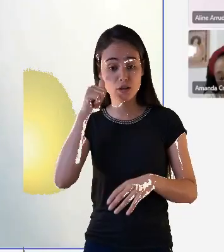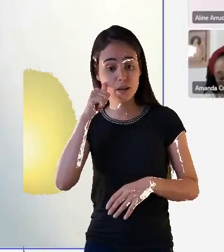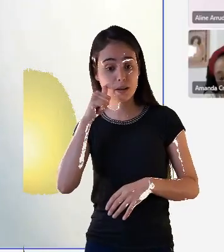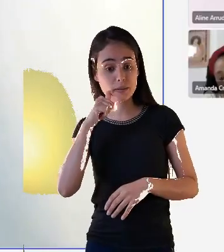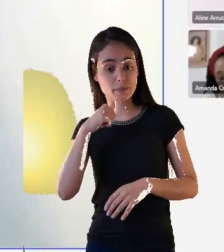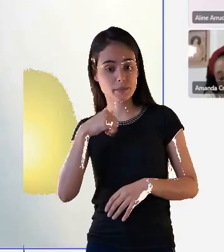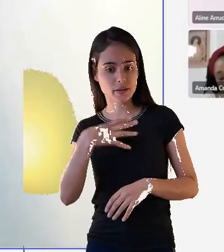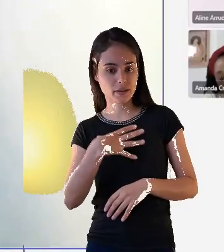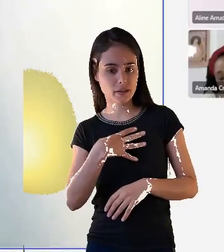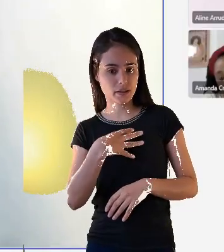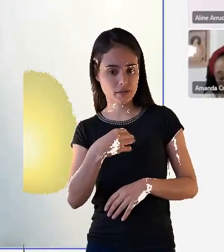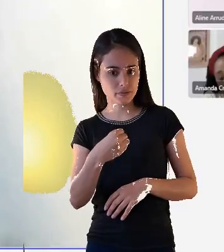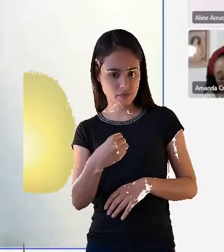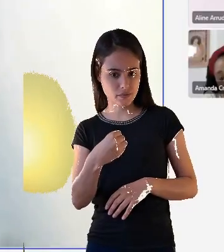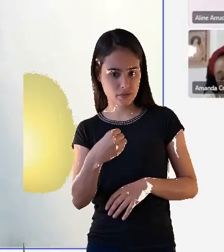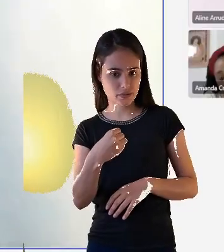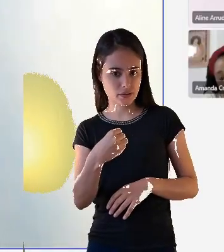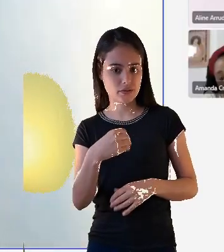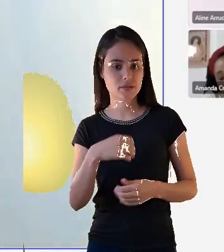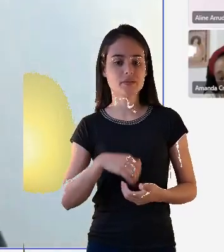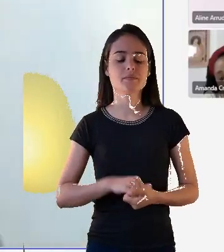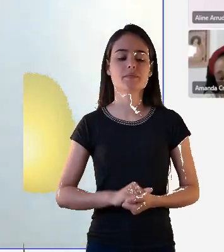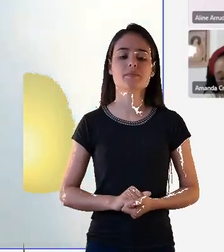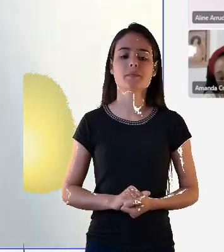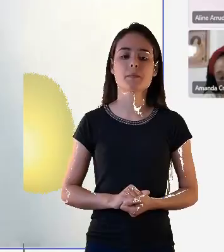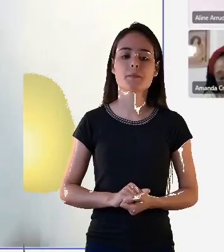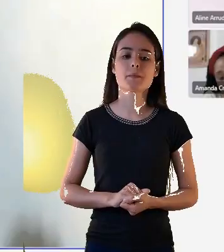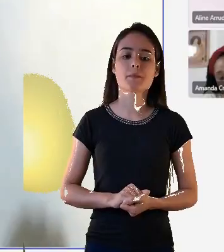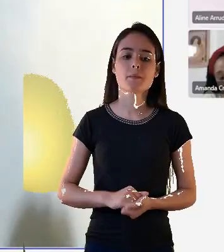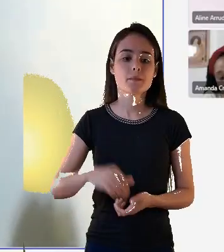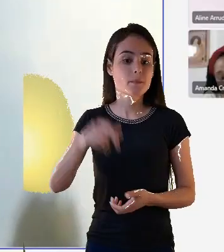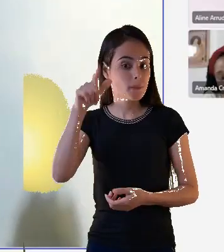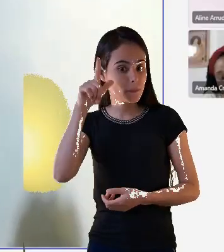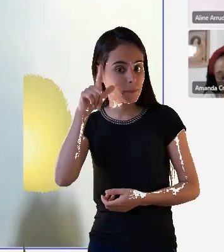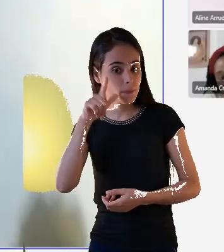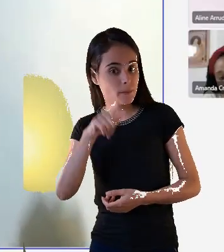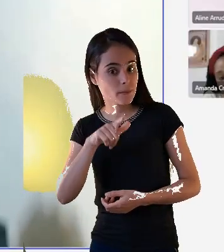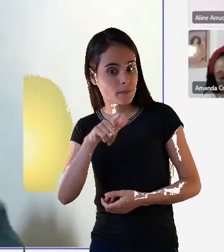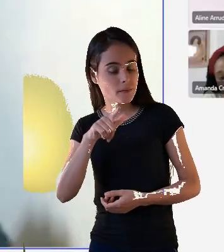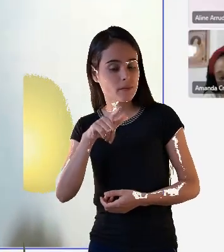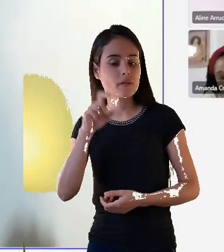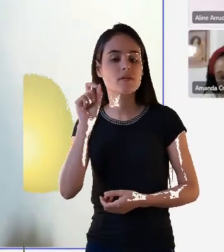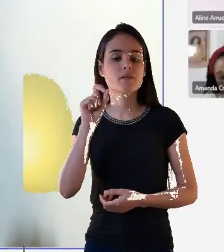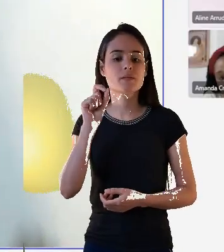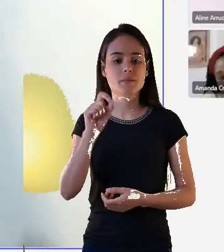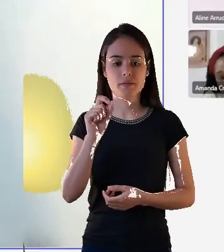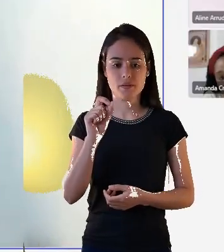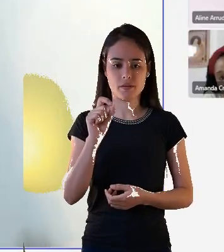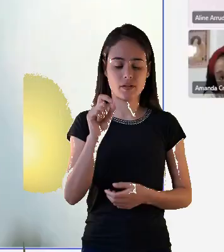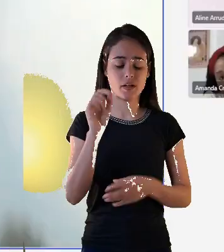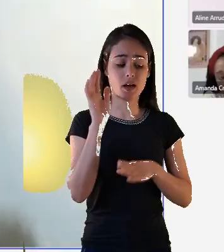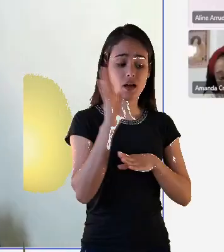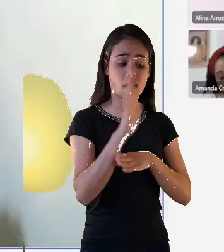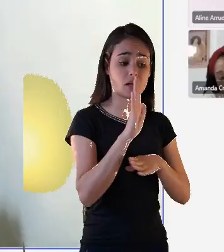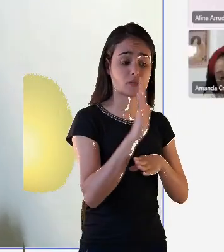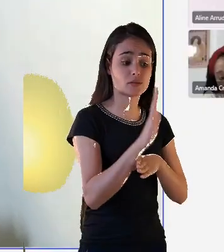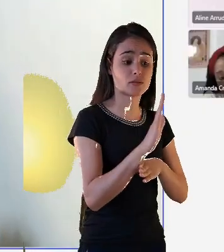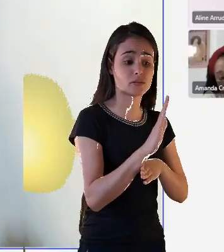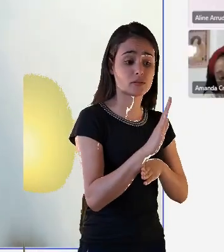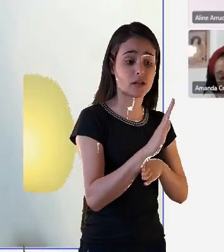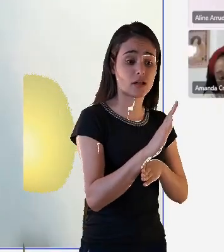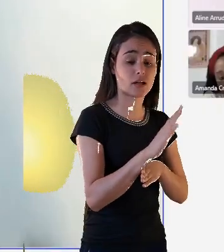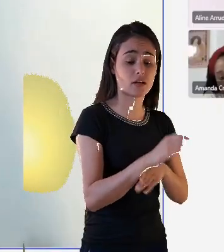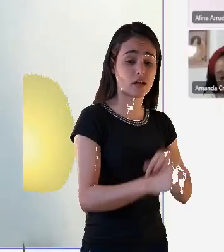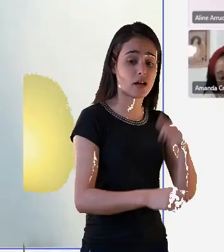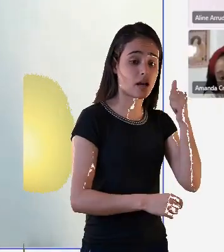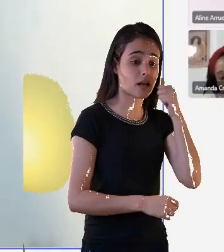defendendo as profissões das mulheres à época, que eram enfermeiras e, enfim, o trabalho